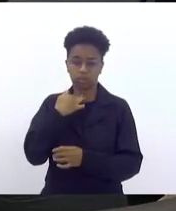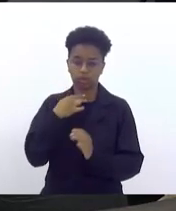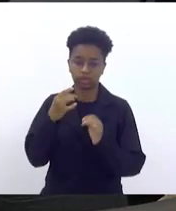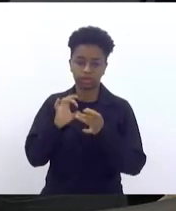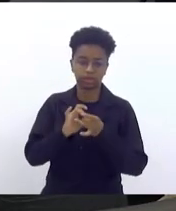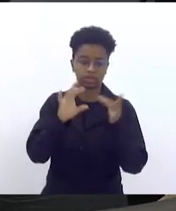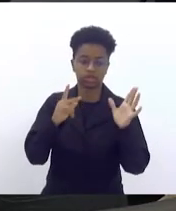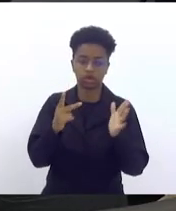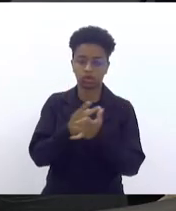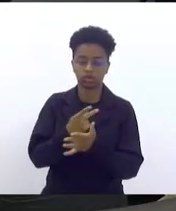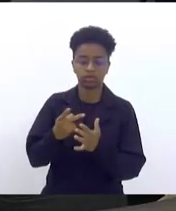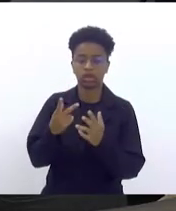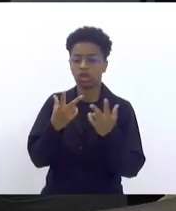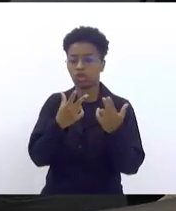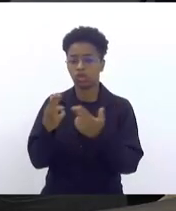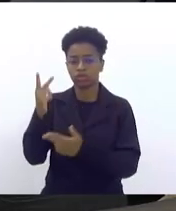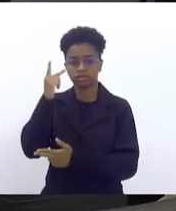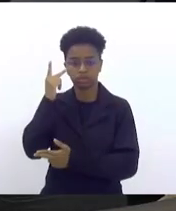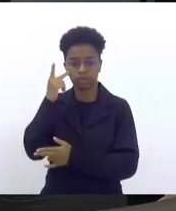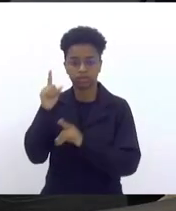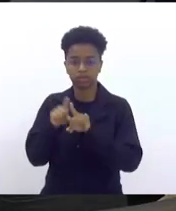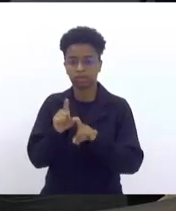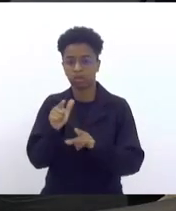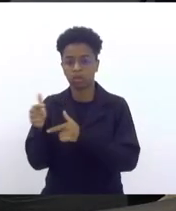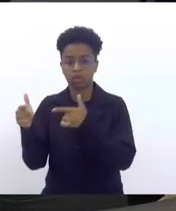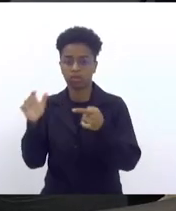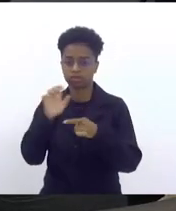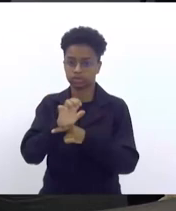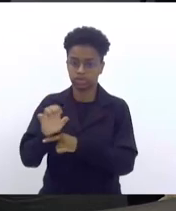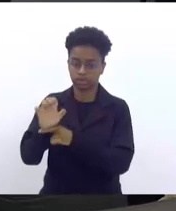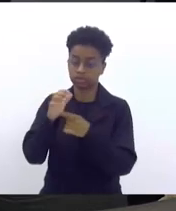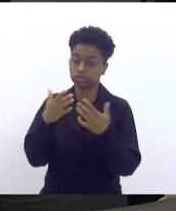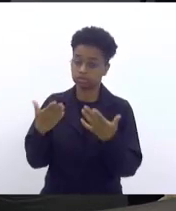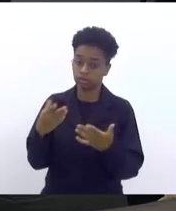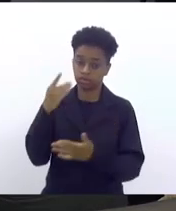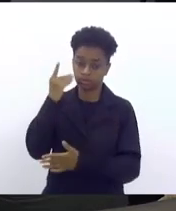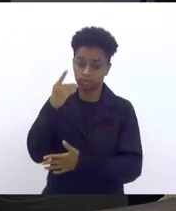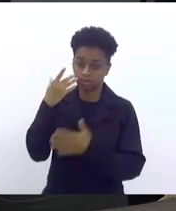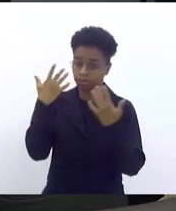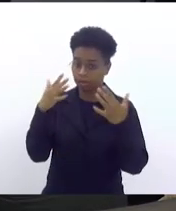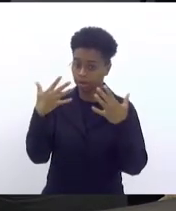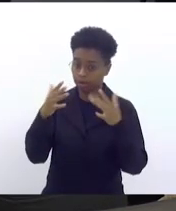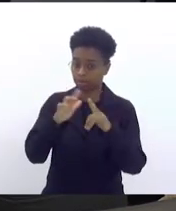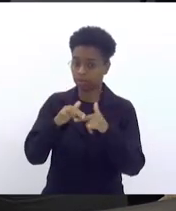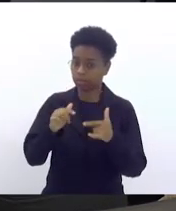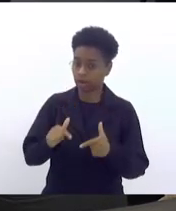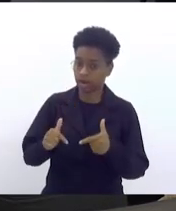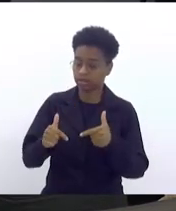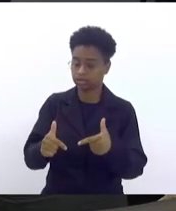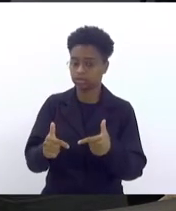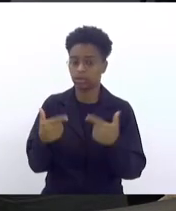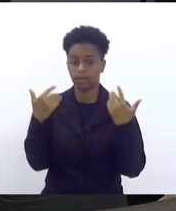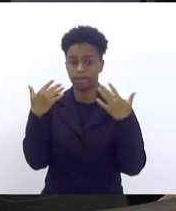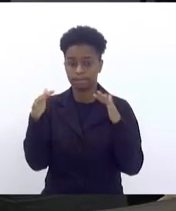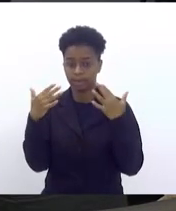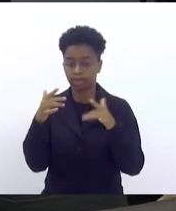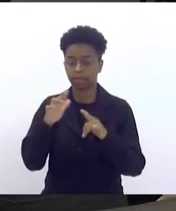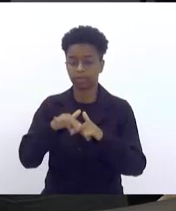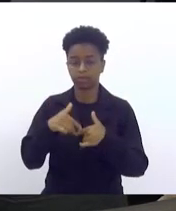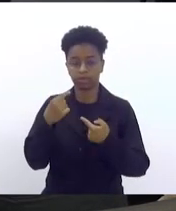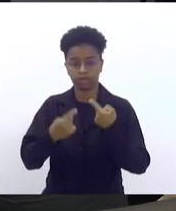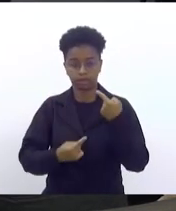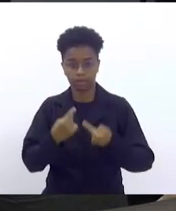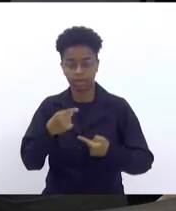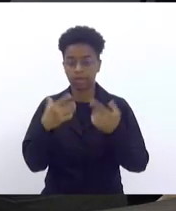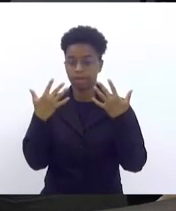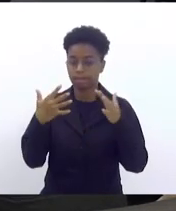no estado vizinho de São Paulo em outros estados então Deputado mais uma vez parabéns pela iniciativa de vossa excelência parabéns pelo debate Parabéns